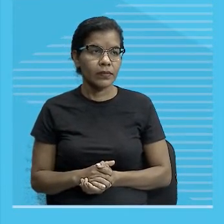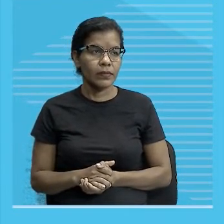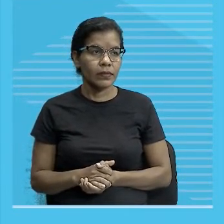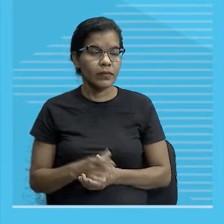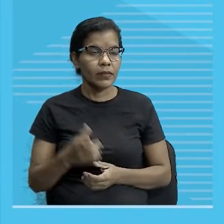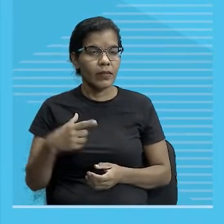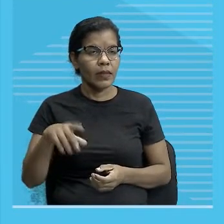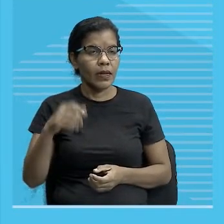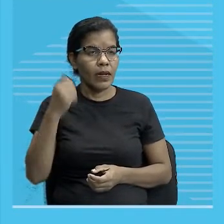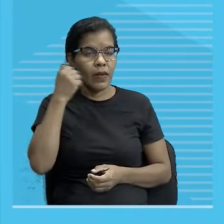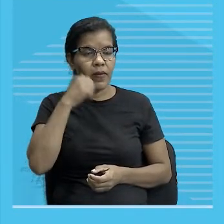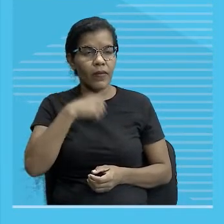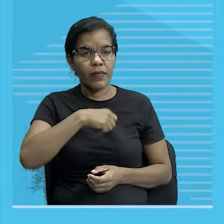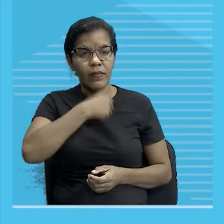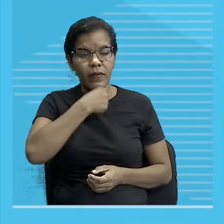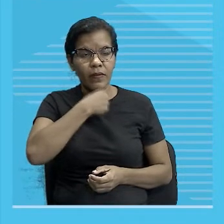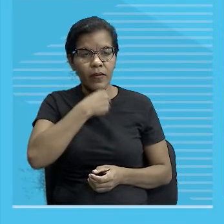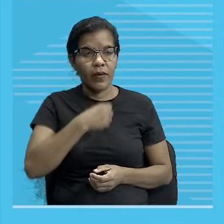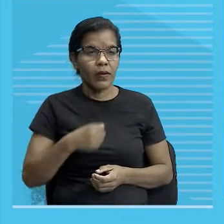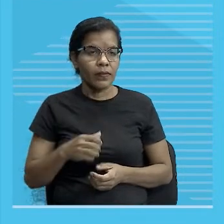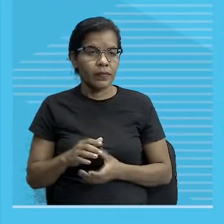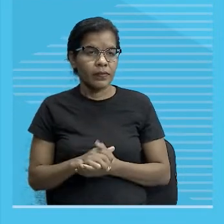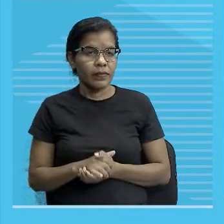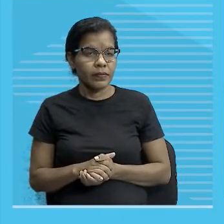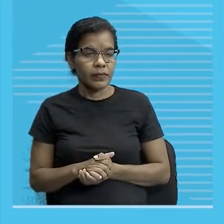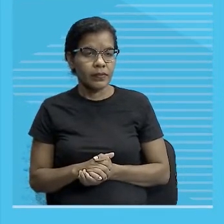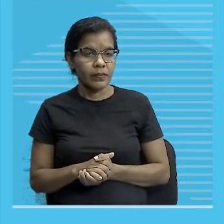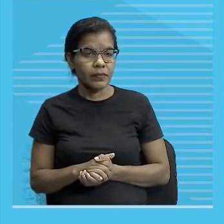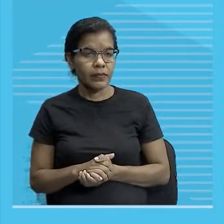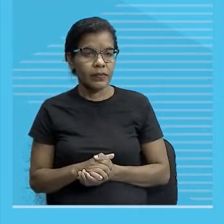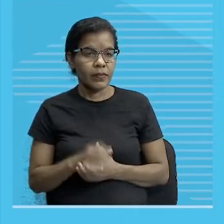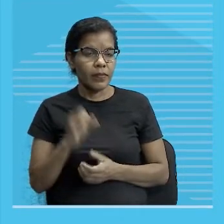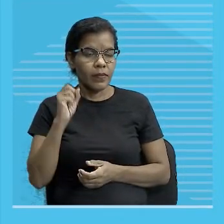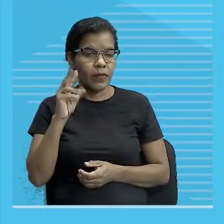da vovó. Então, é simples, ó.